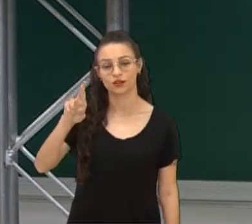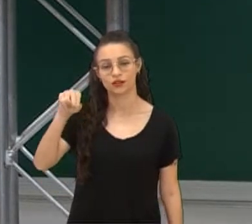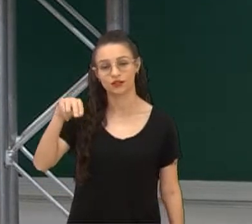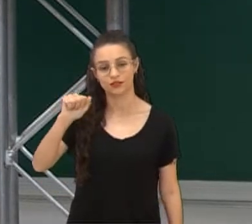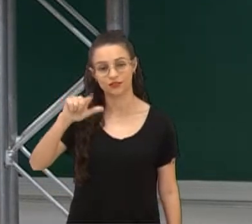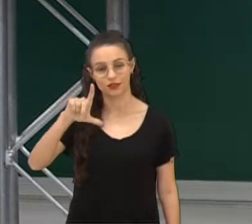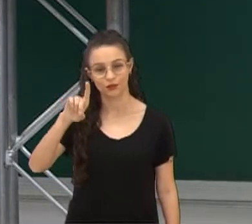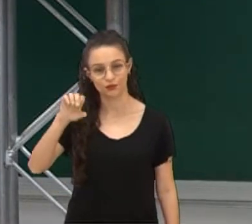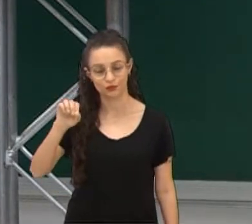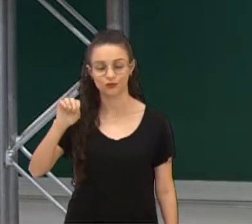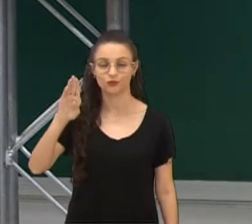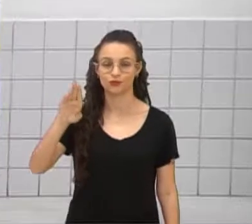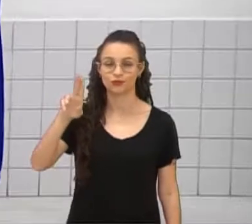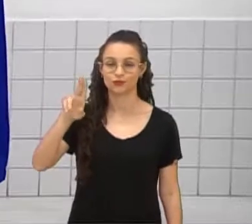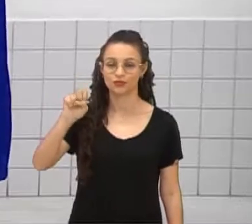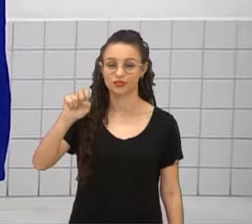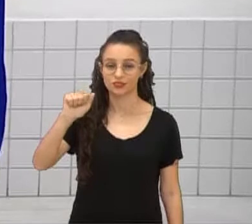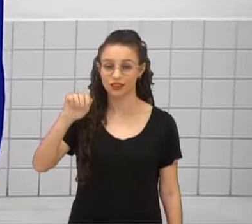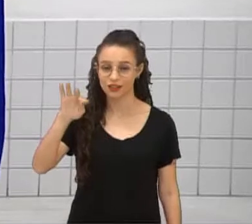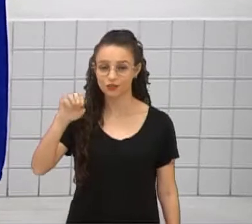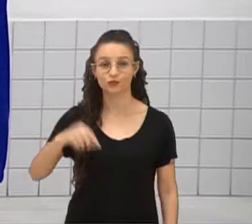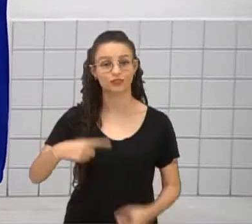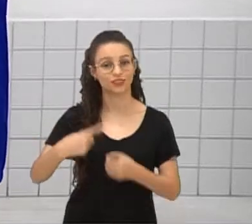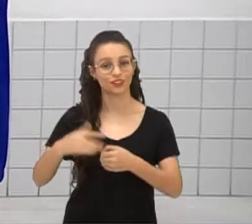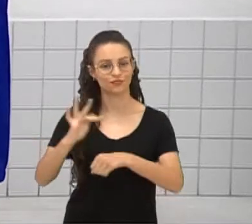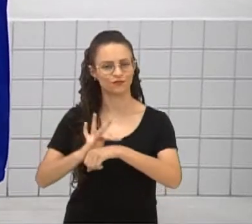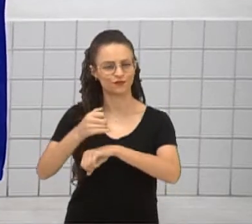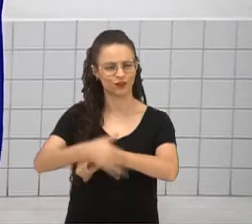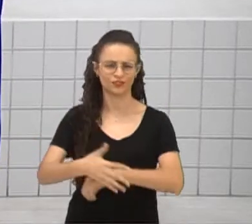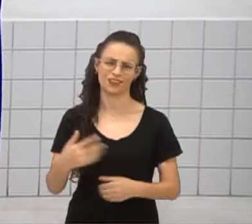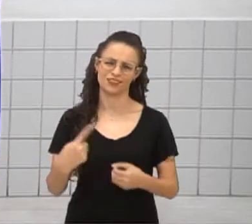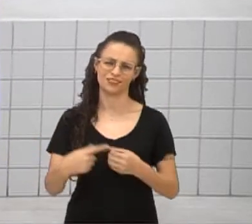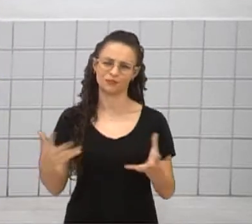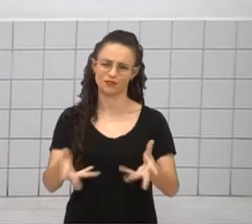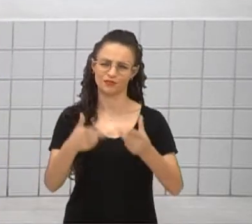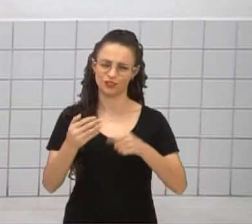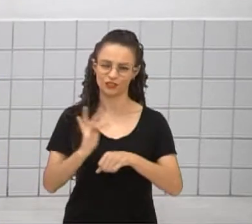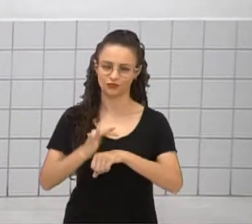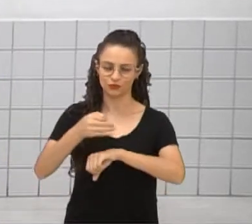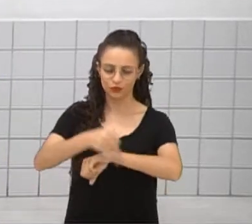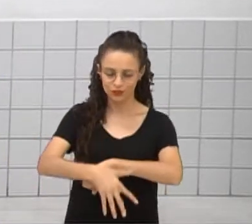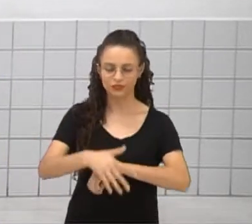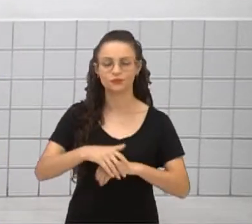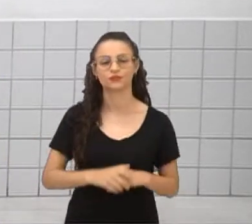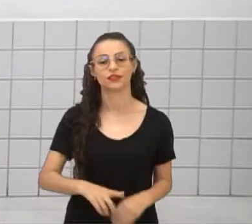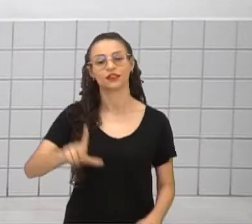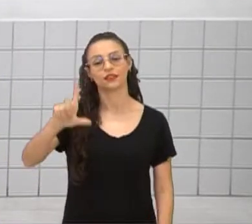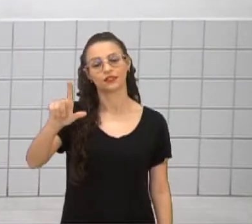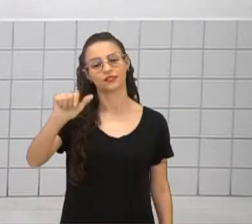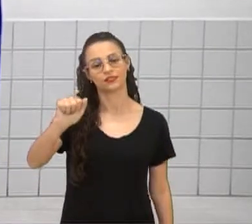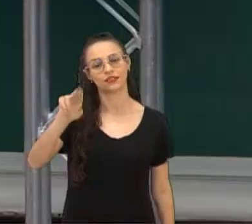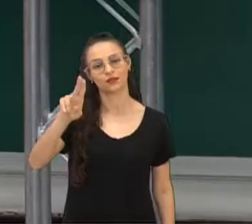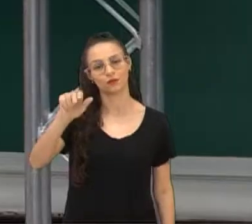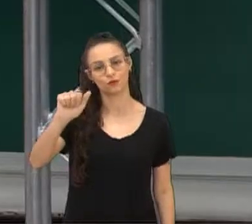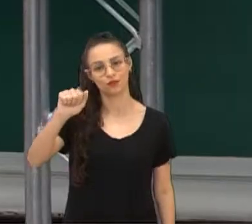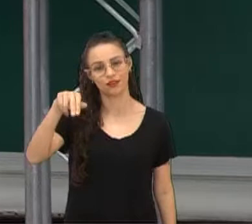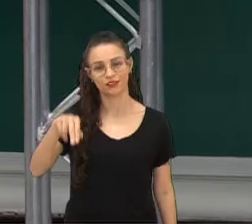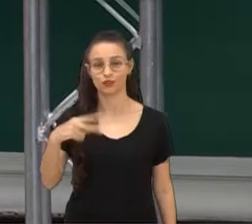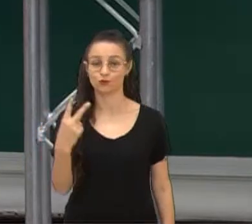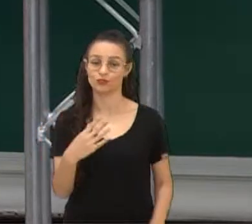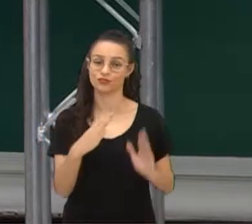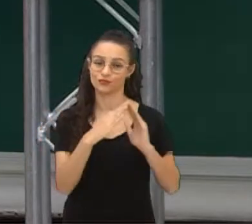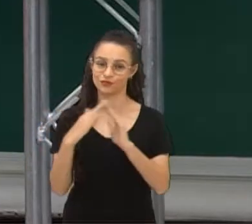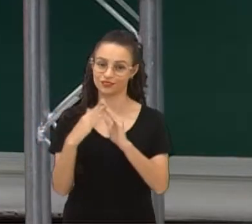uma pessoa que Foz do Iguaçu aqui eles ai que saudade maravilhosa né E tem A Lauana de Dois Vizinhos Colégio